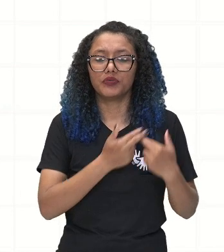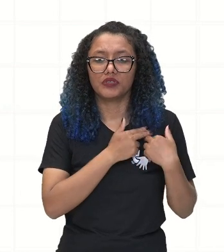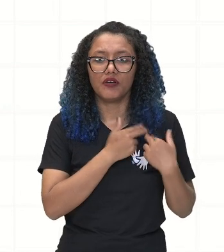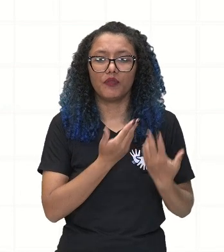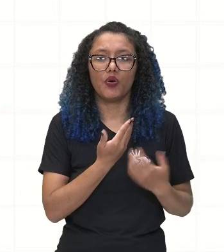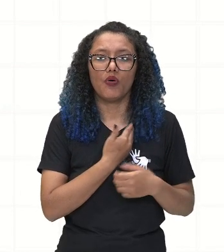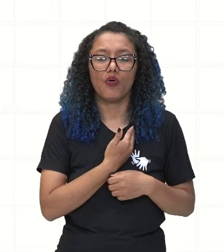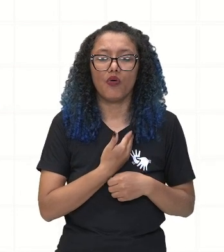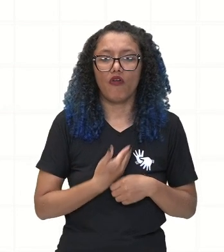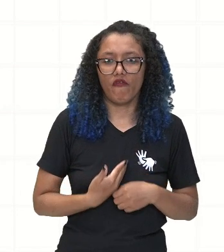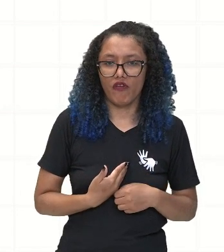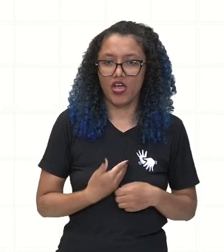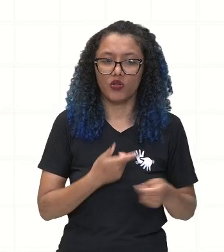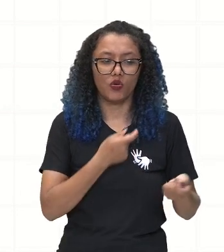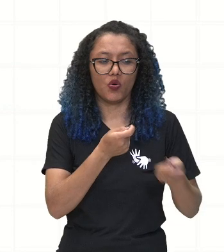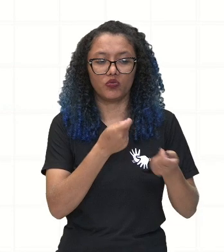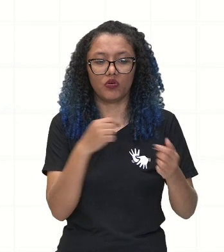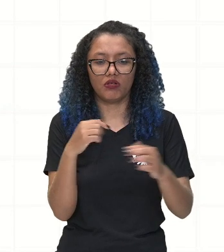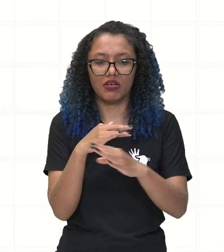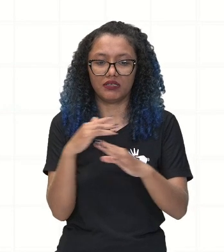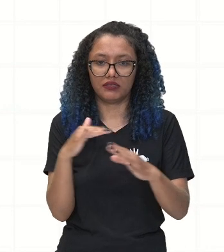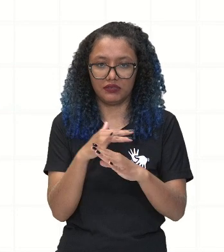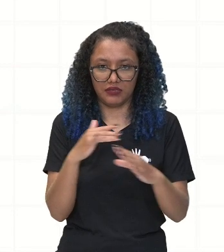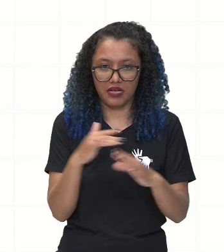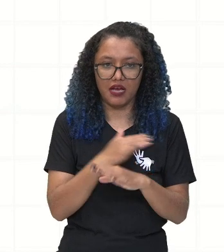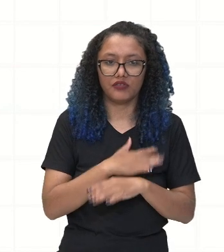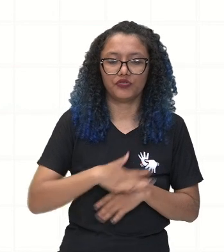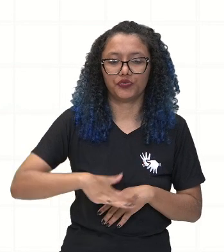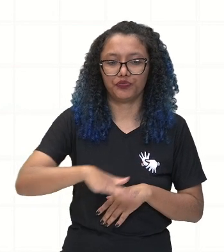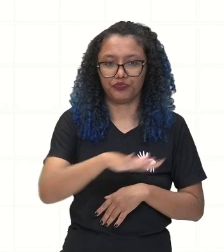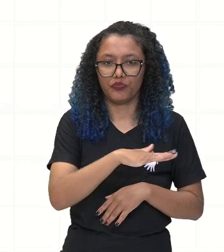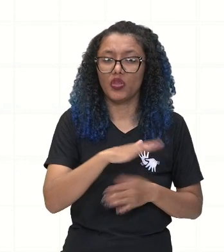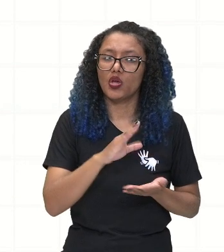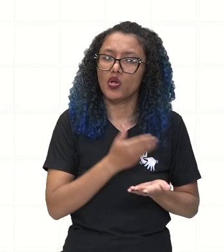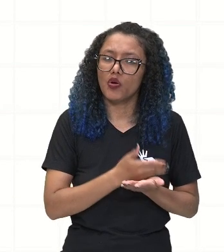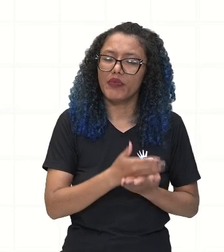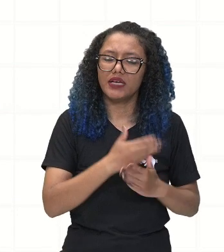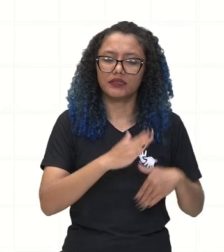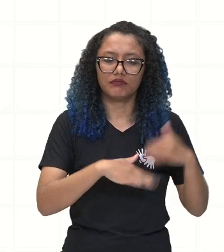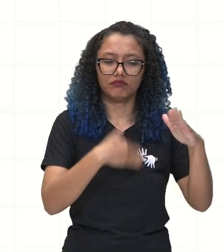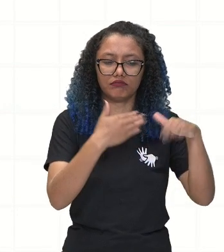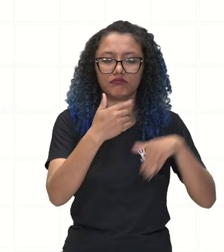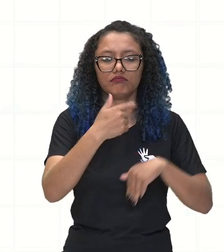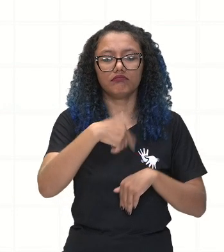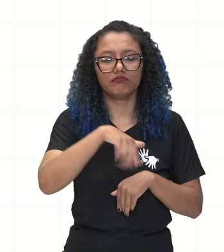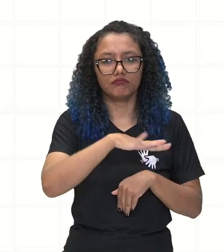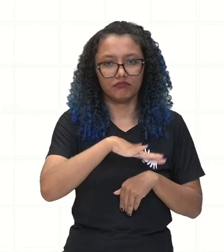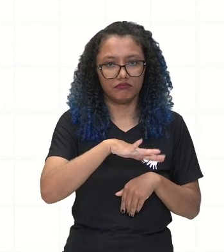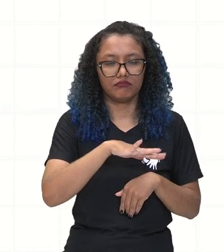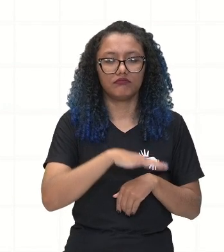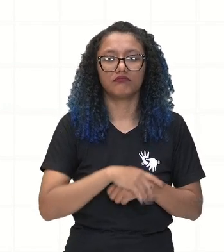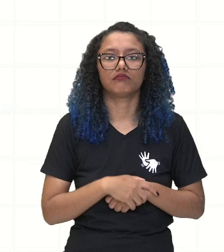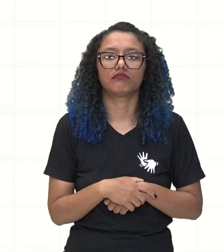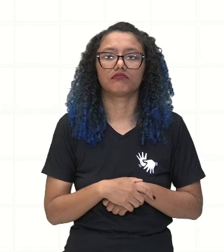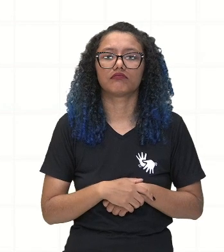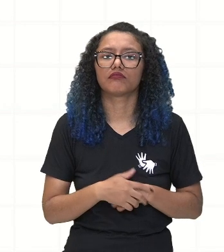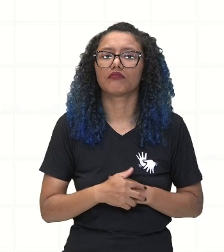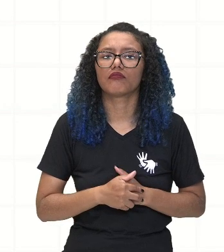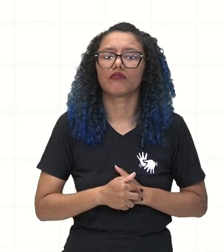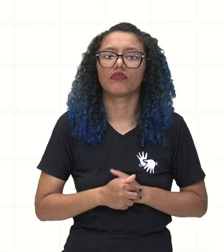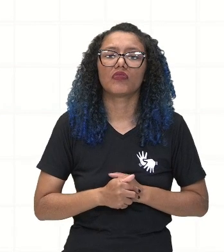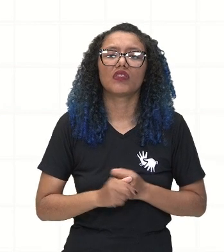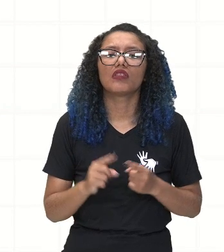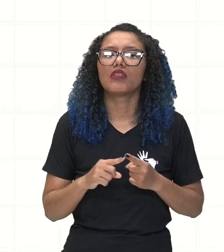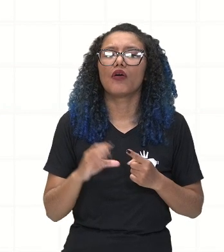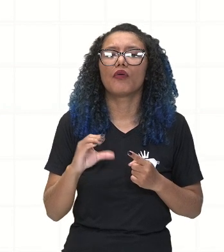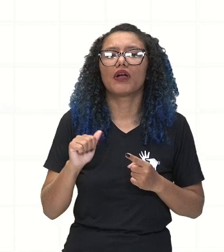as cidades que aqui começaram a se estabelecer, ok? Então, quem eram os cabildos?